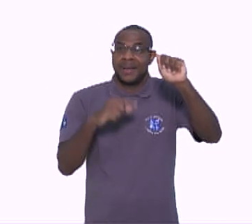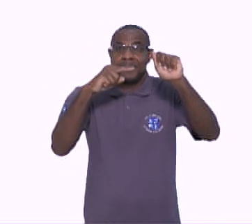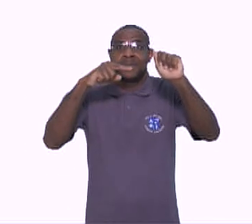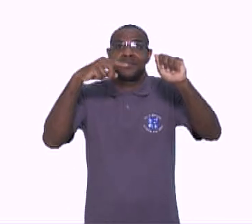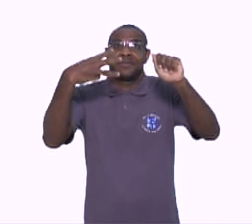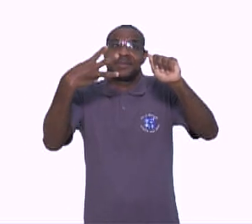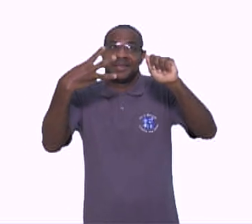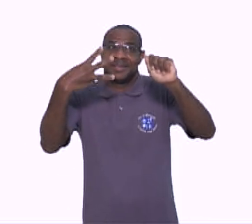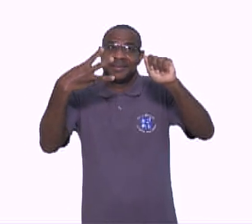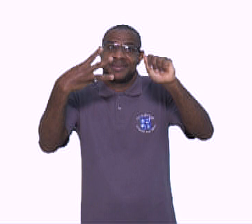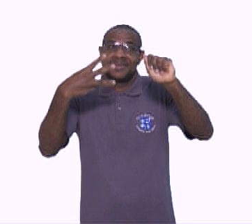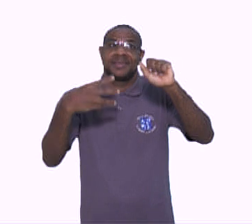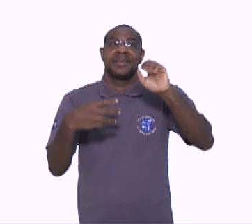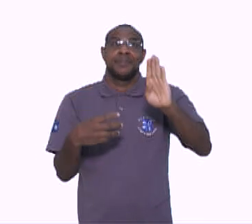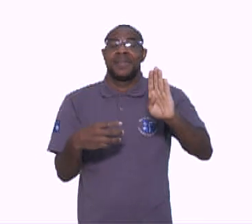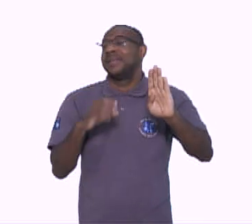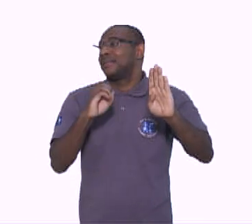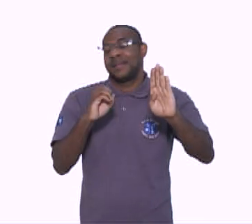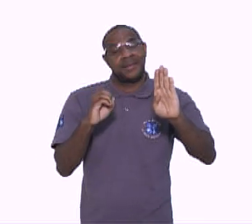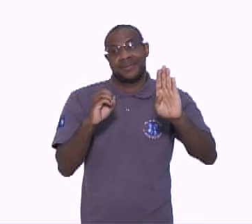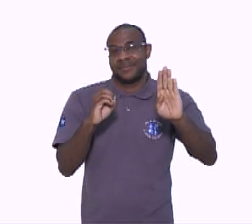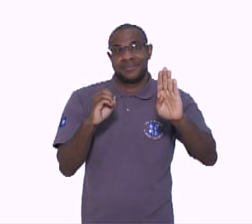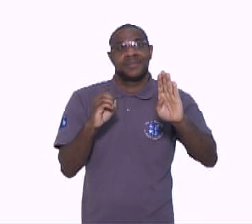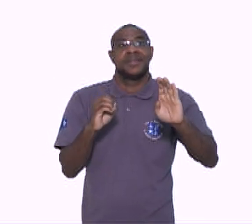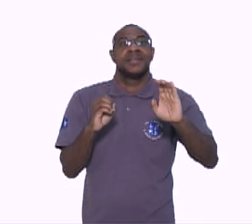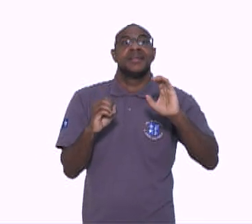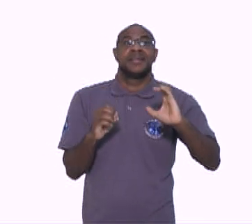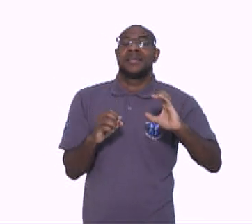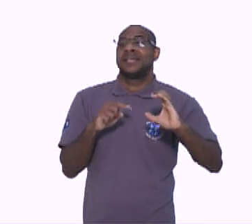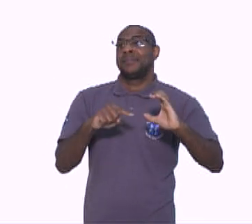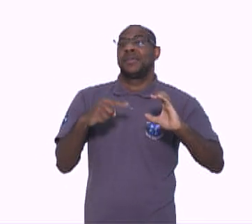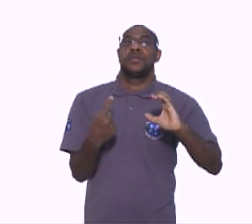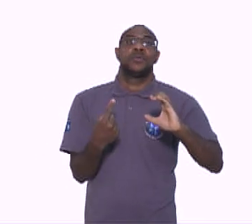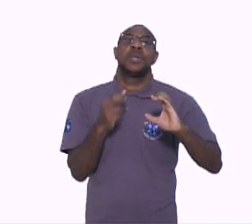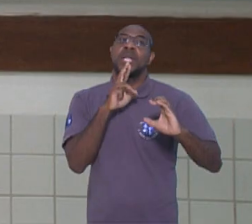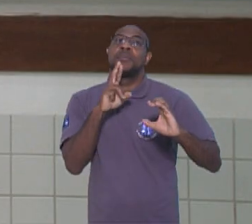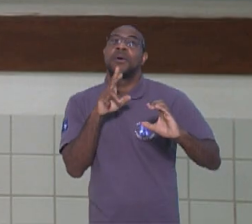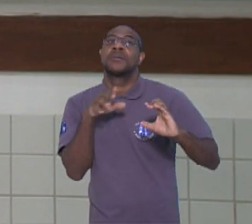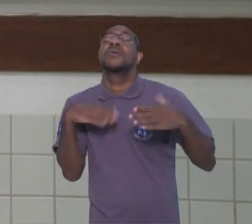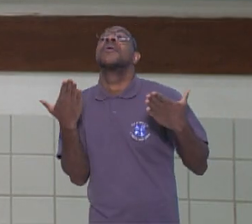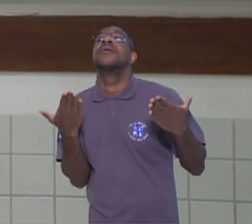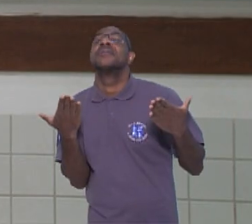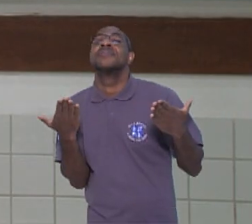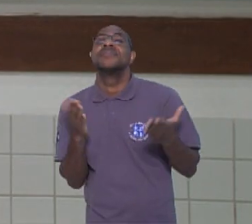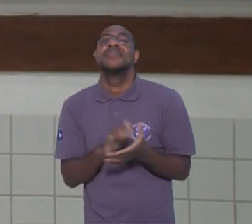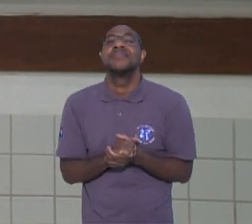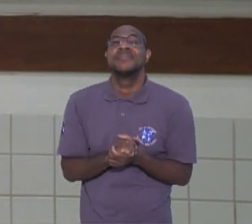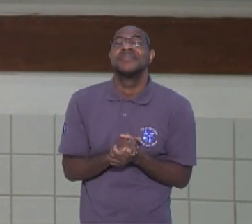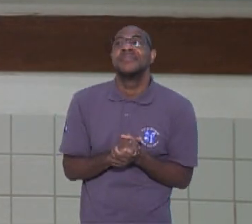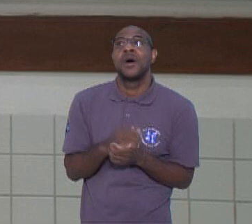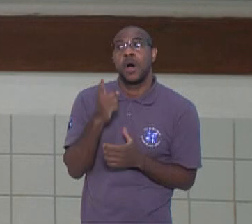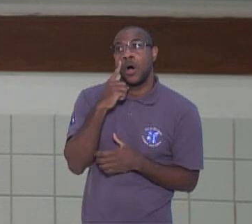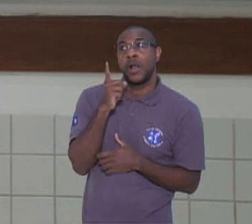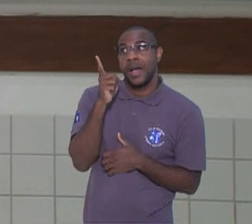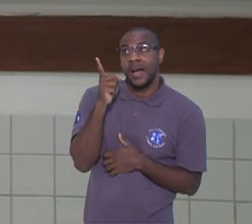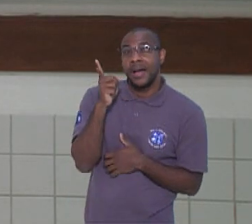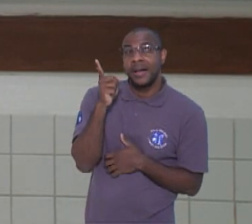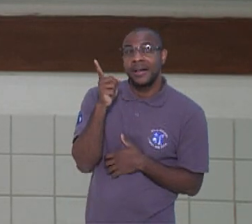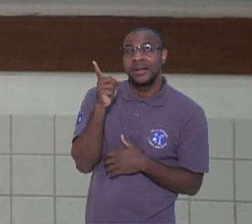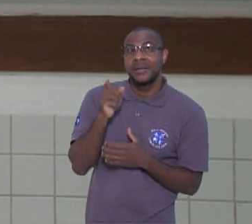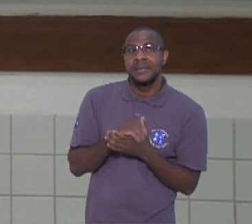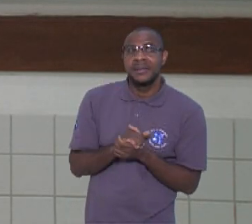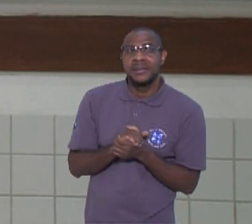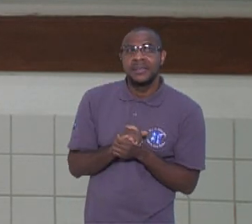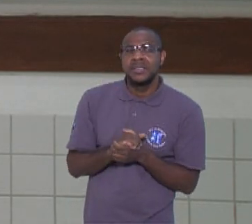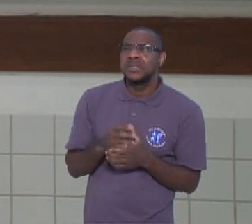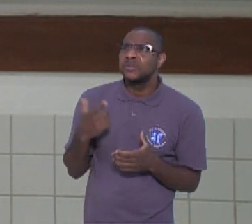3, 0 e menos 1. E a resposta é... Olha lá. Ih,